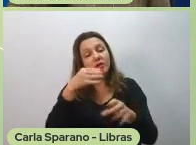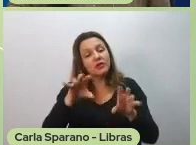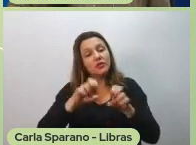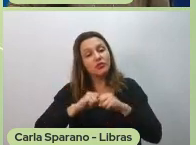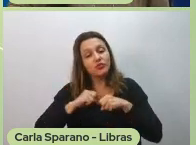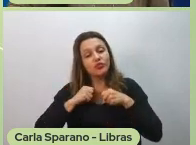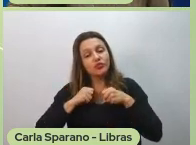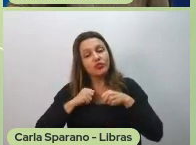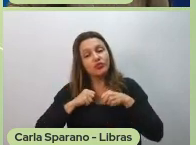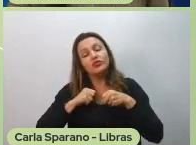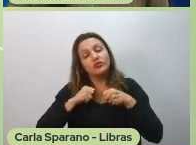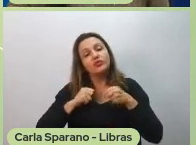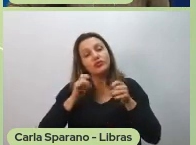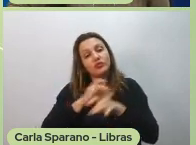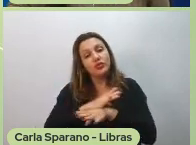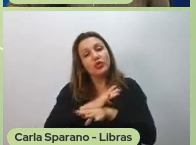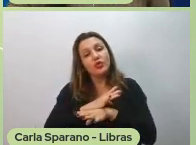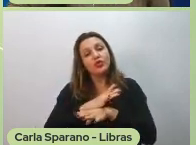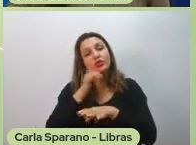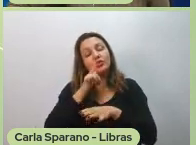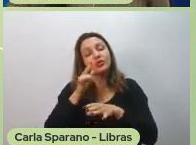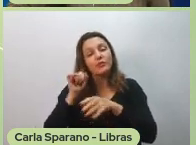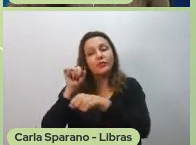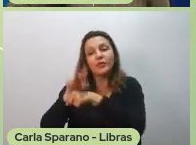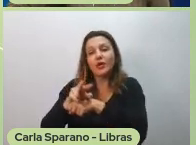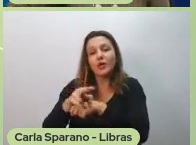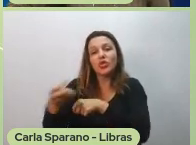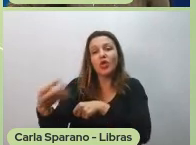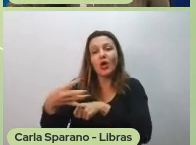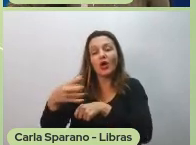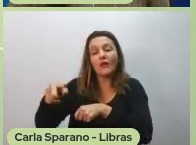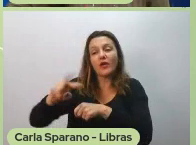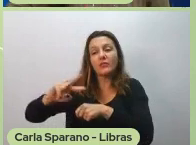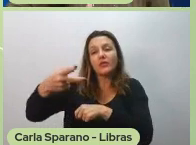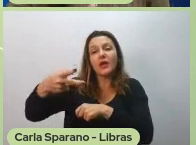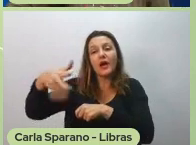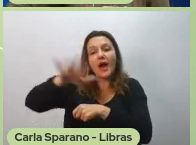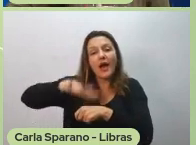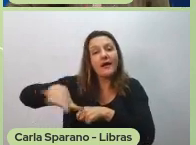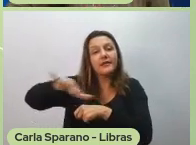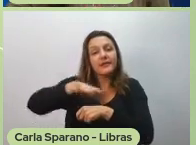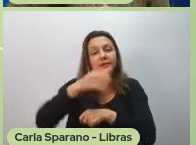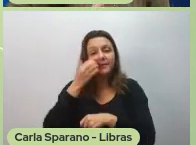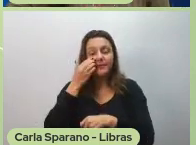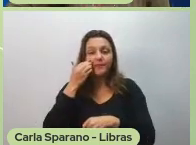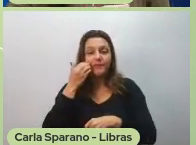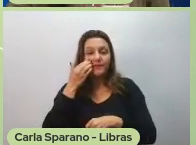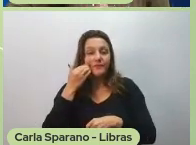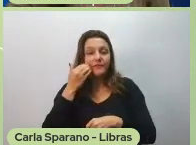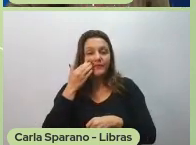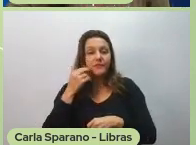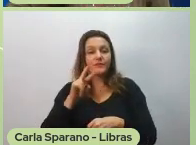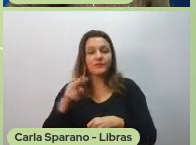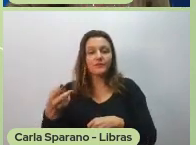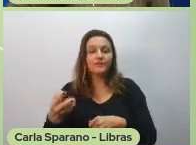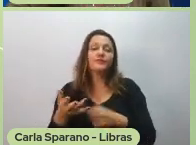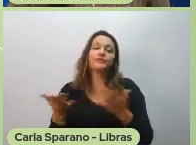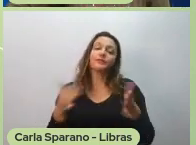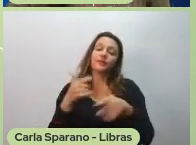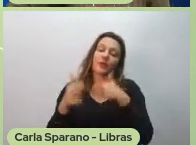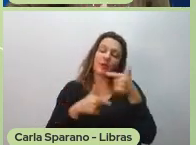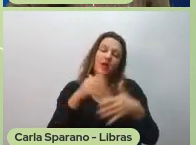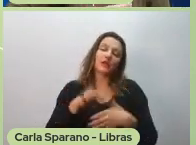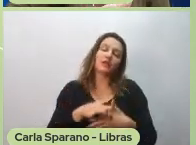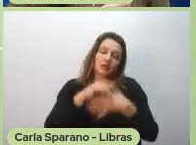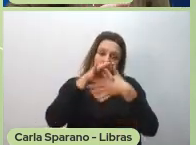outra? Aí é outra conversa de recrutamento interno, aí é outro papo. Eu acho assim, a gente trabalha as lideranças,